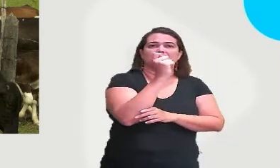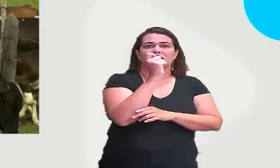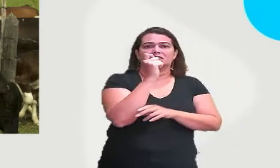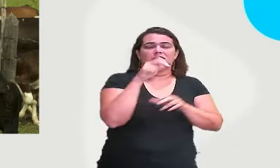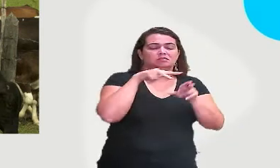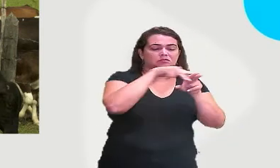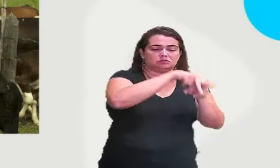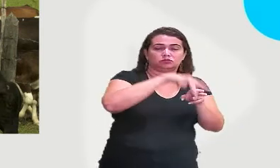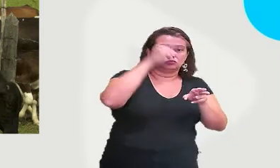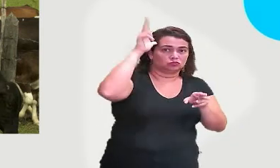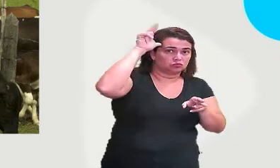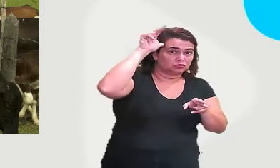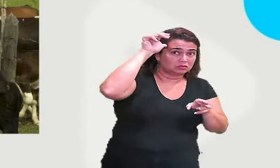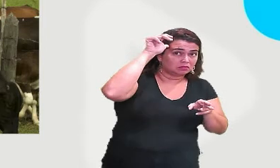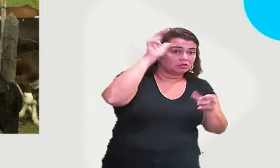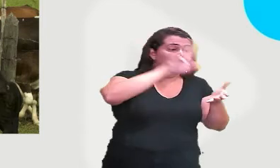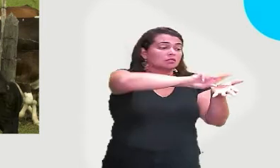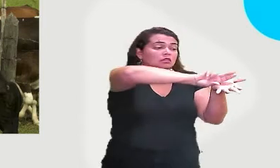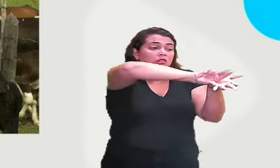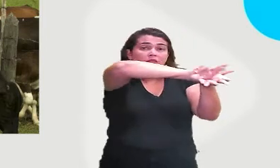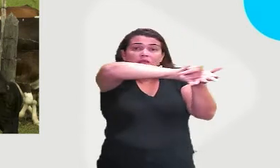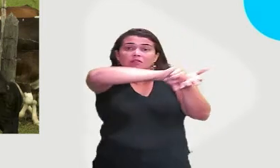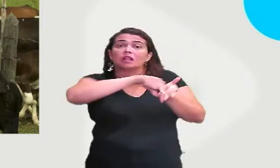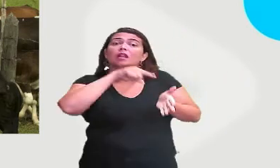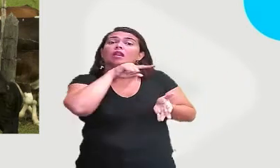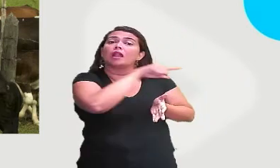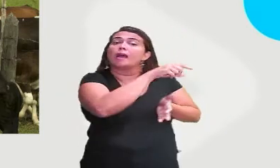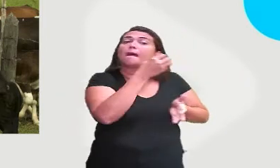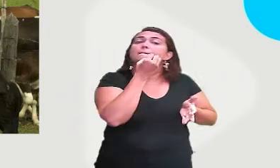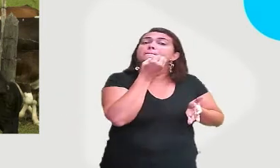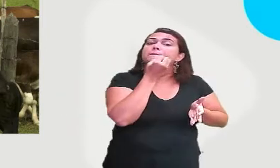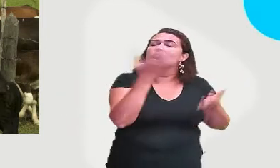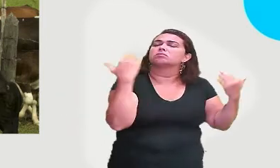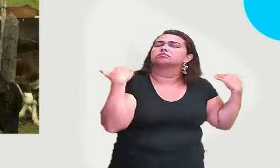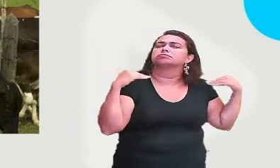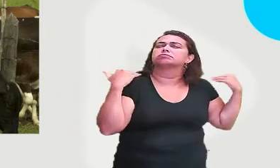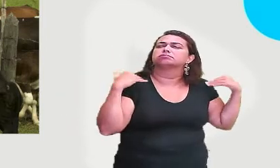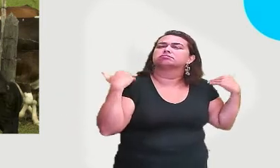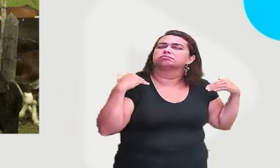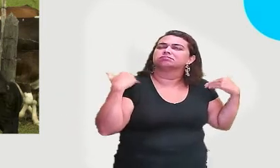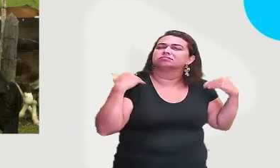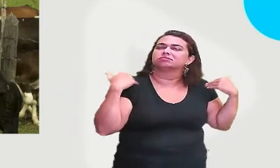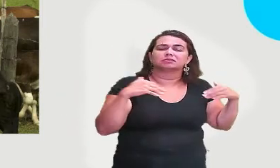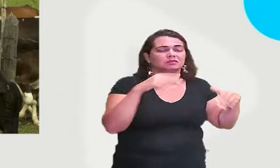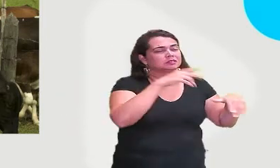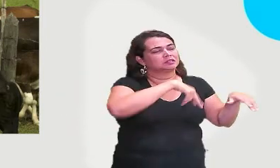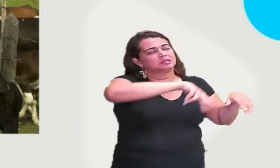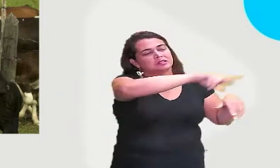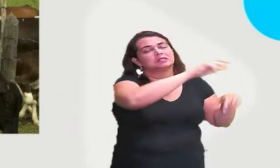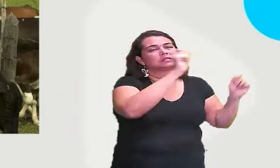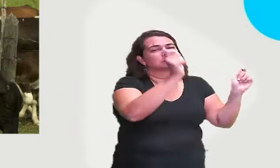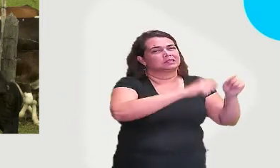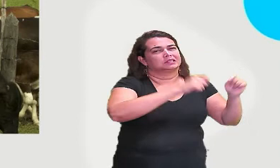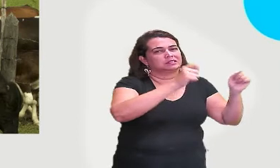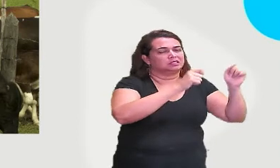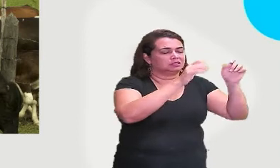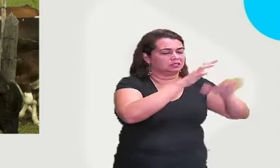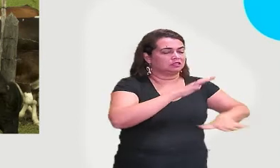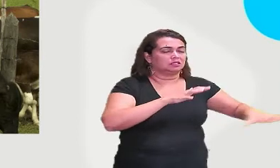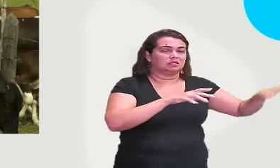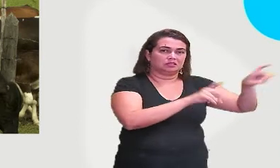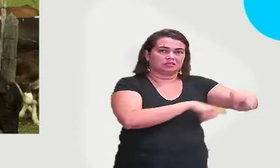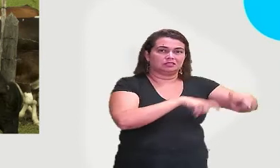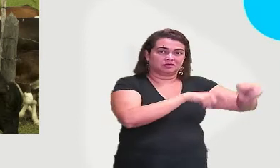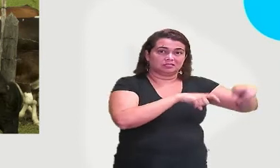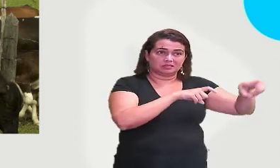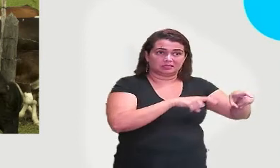ou num açudezinho. Enfim, existem várias atividades ecológicas que dá para se fazer naquela região da zona rural,